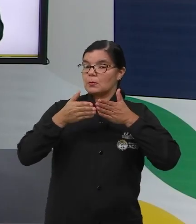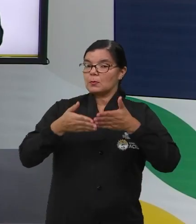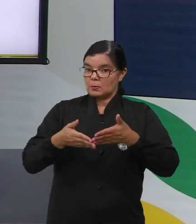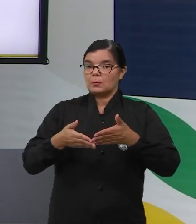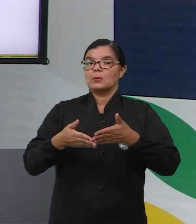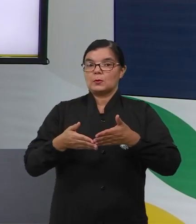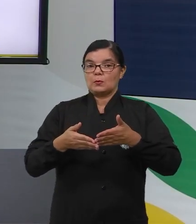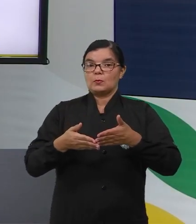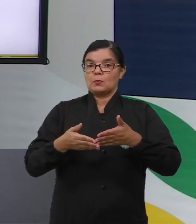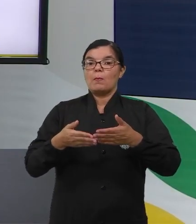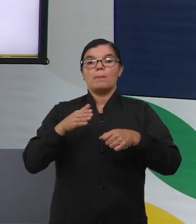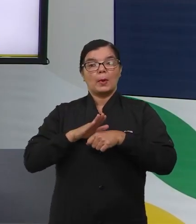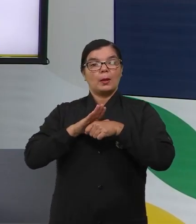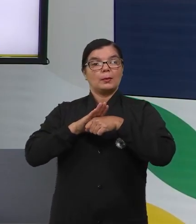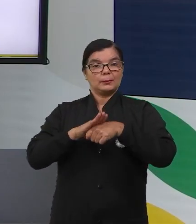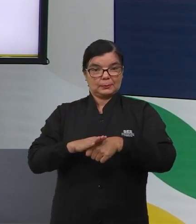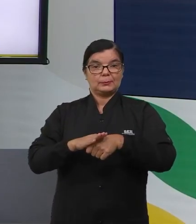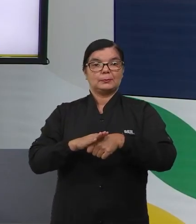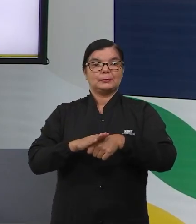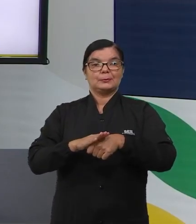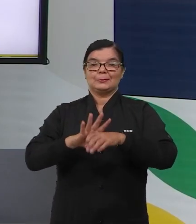para pleno exercício da